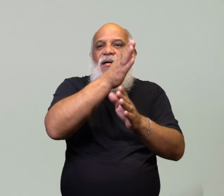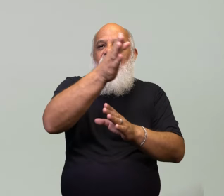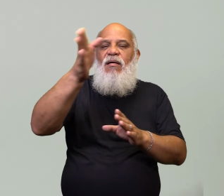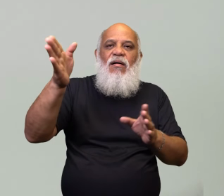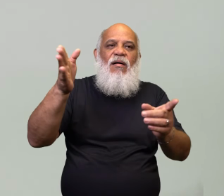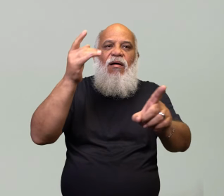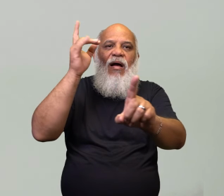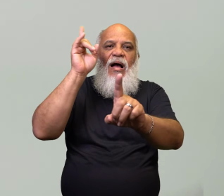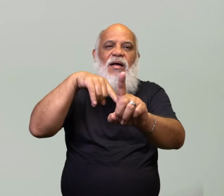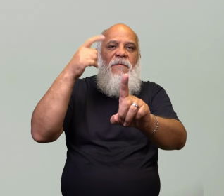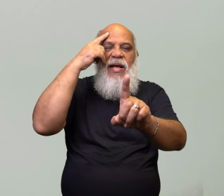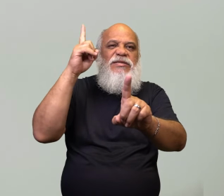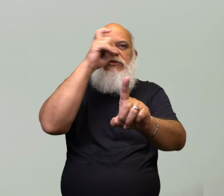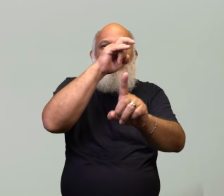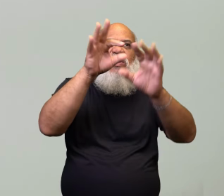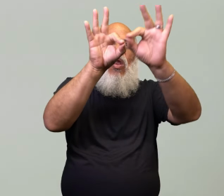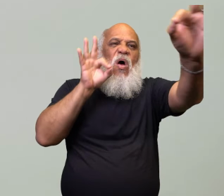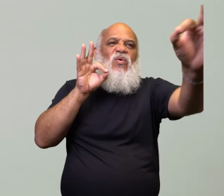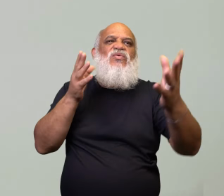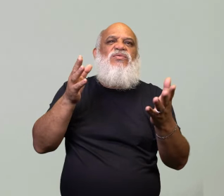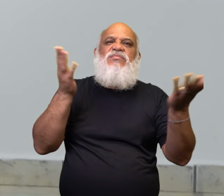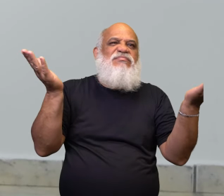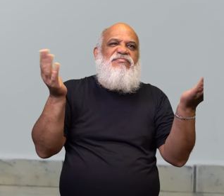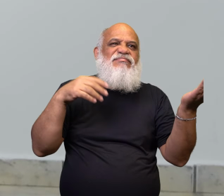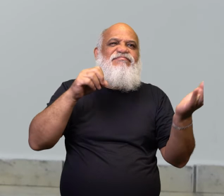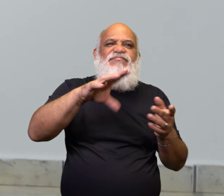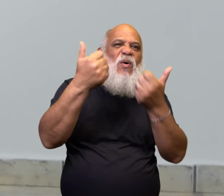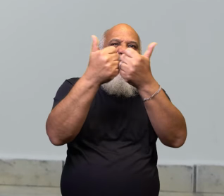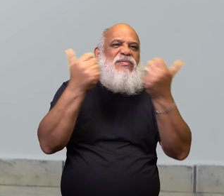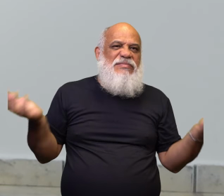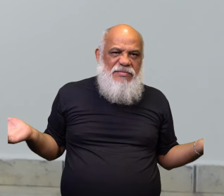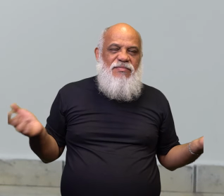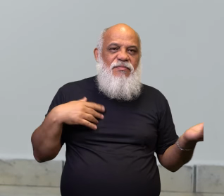chegávamos nos projetos circo. Olha para você dizer, perdão, até o